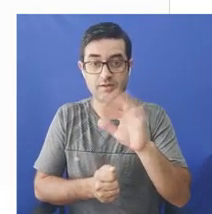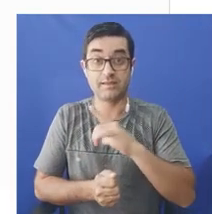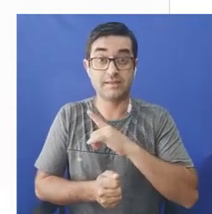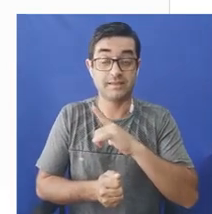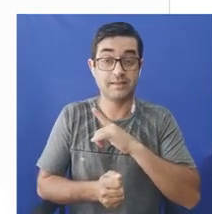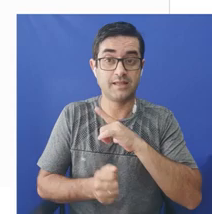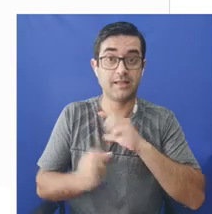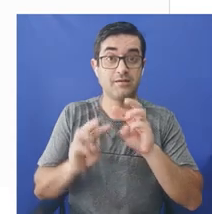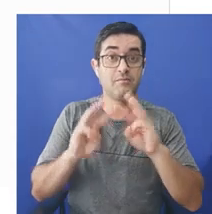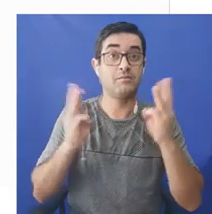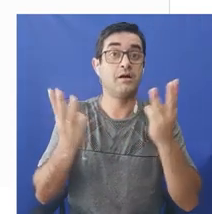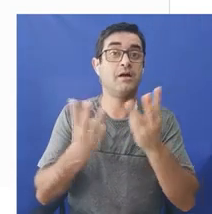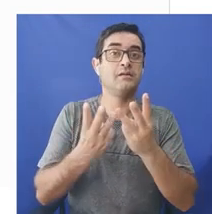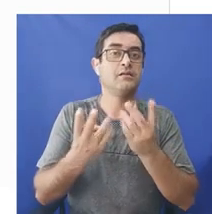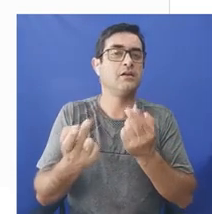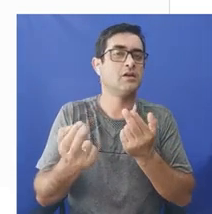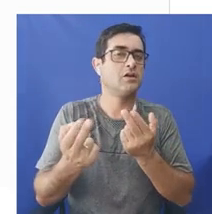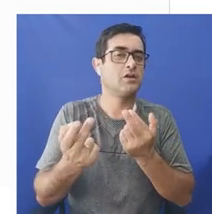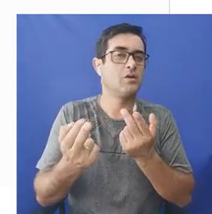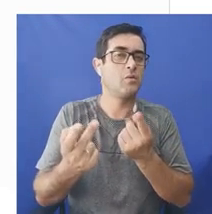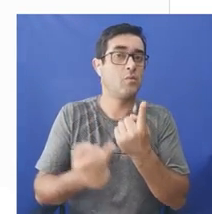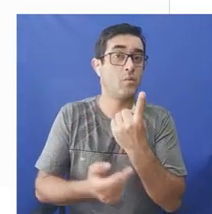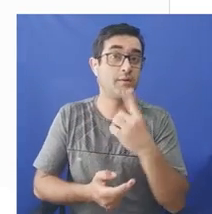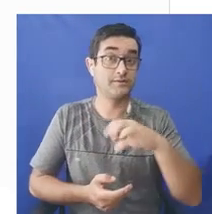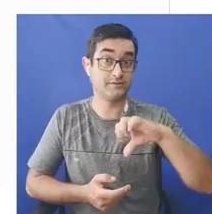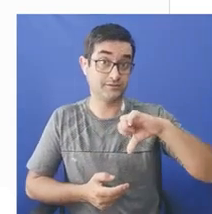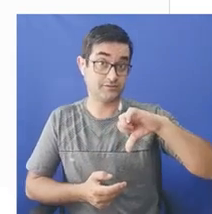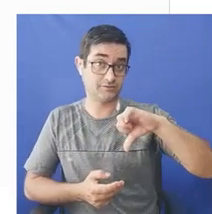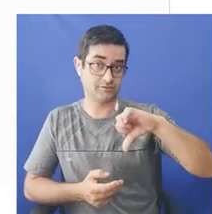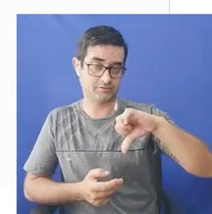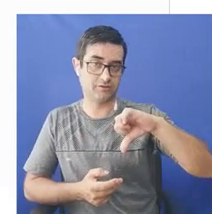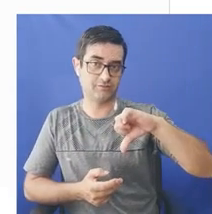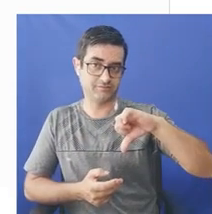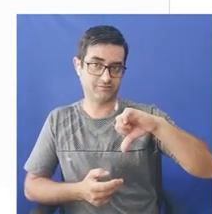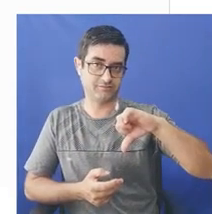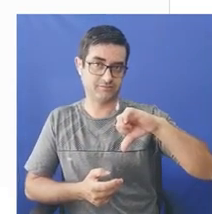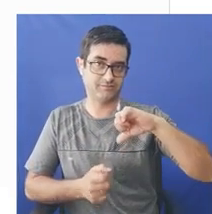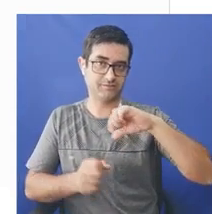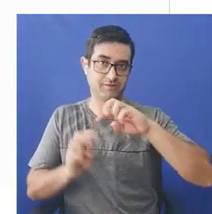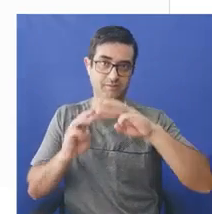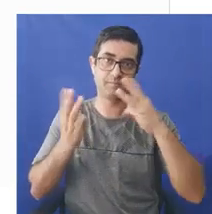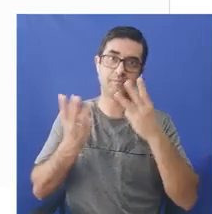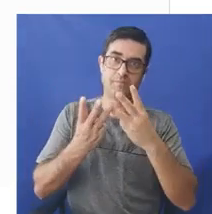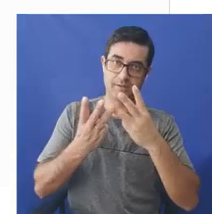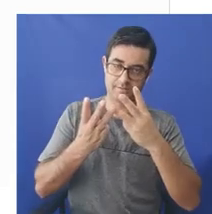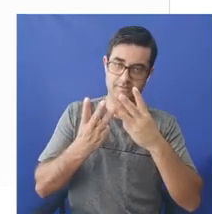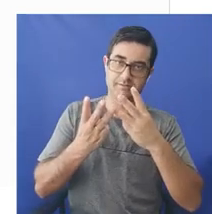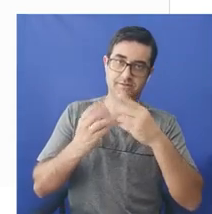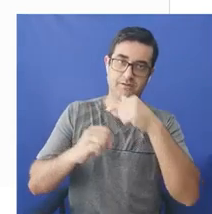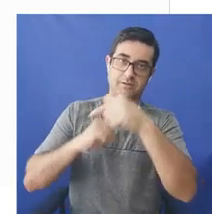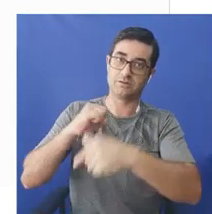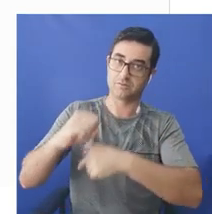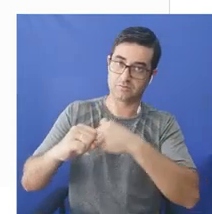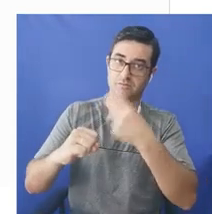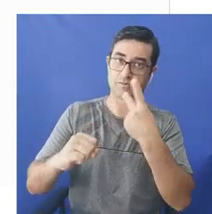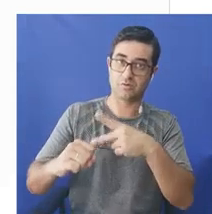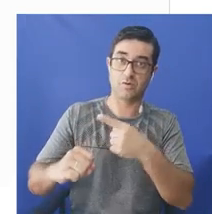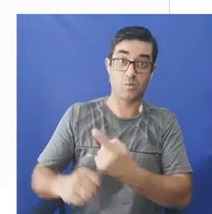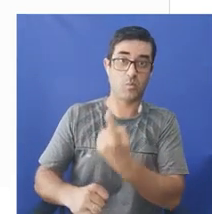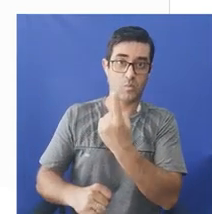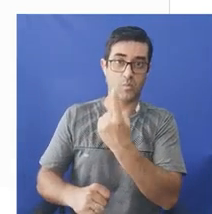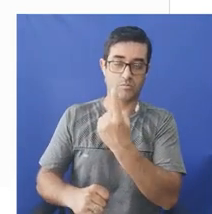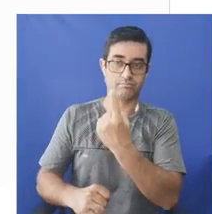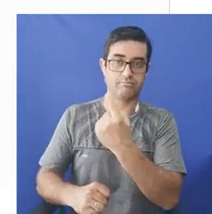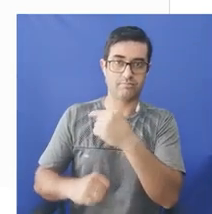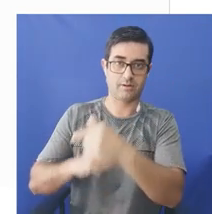flúor tem massa atômica igual a 19 unidades de massa atômica.